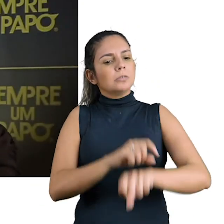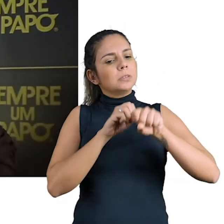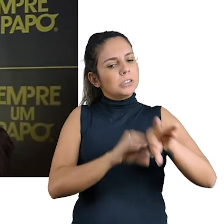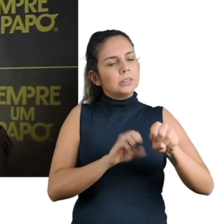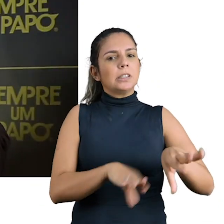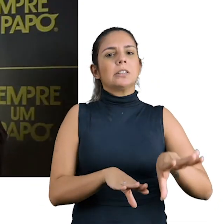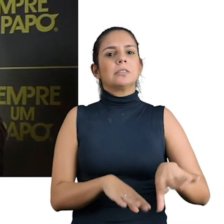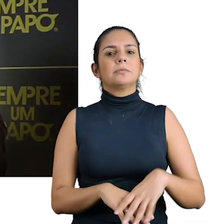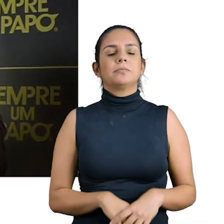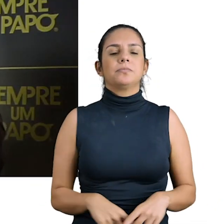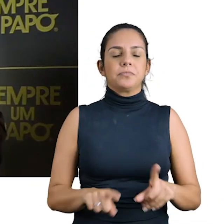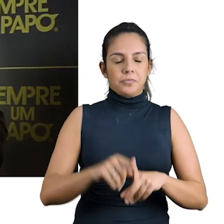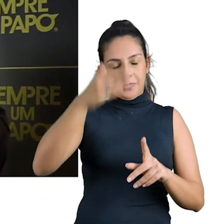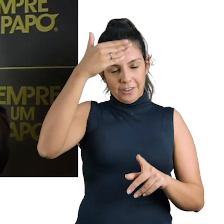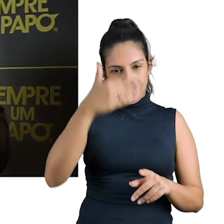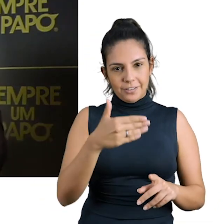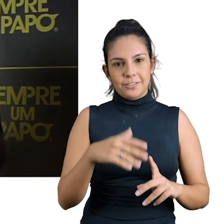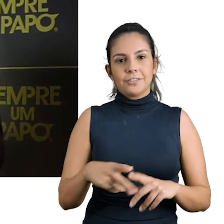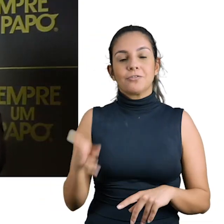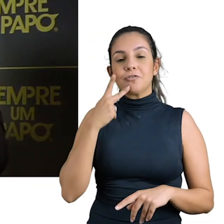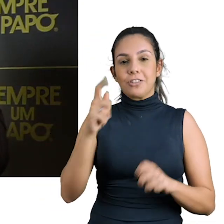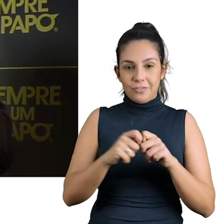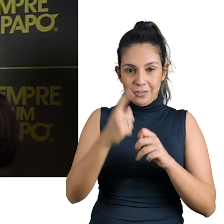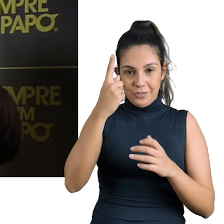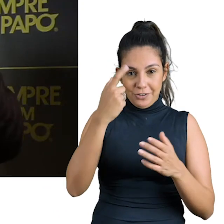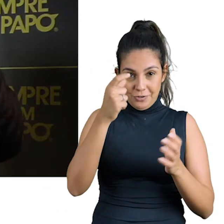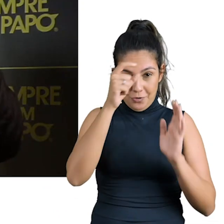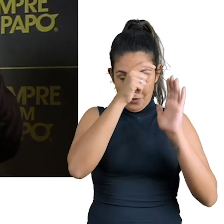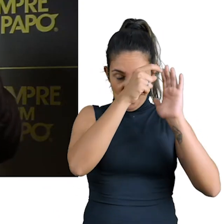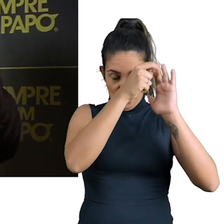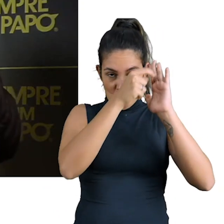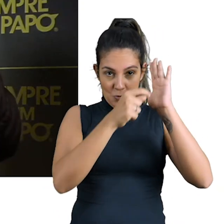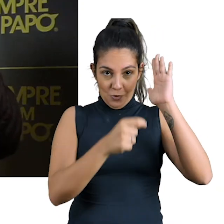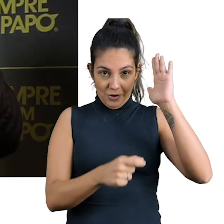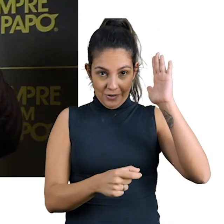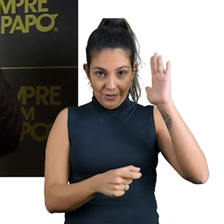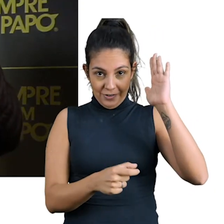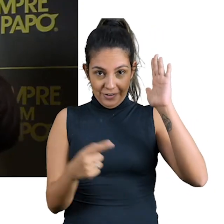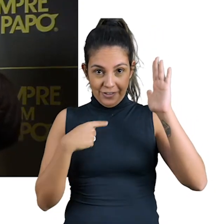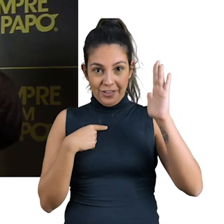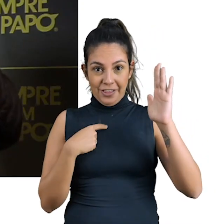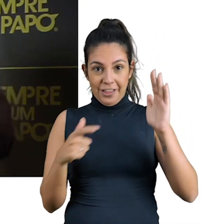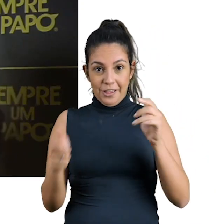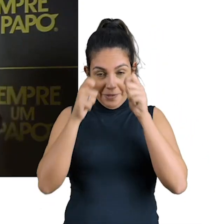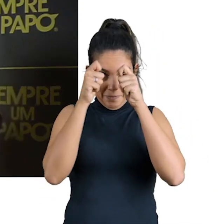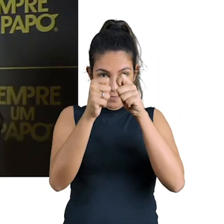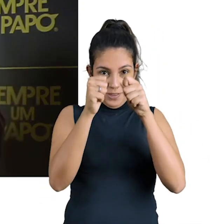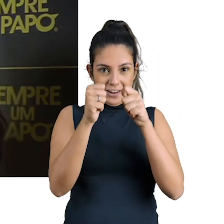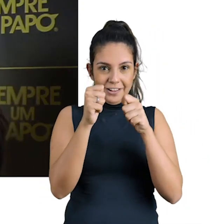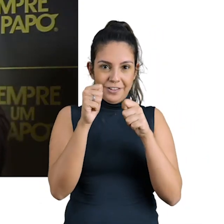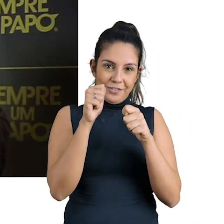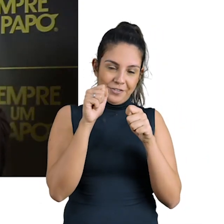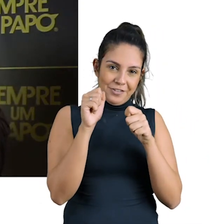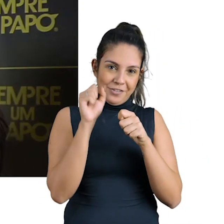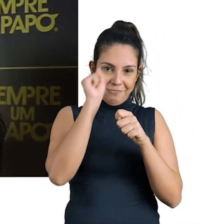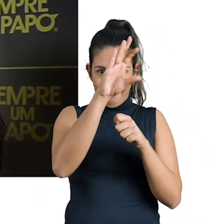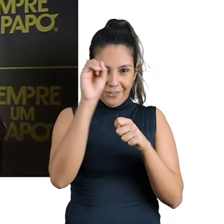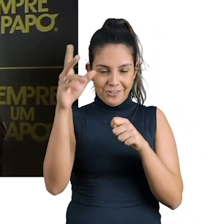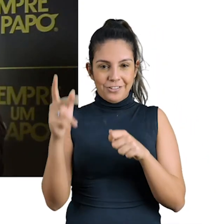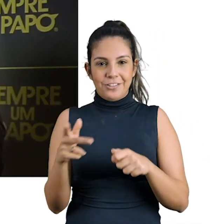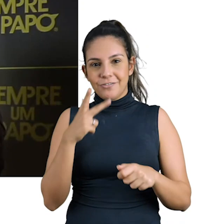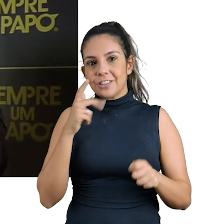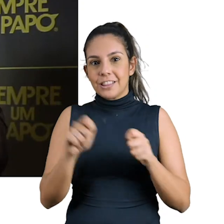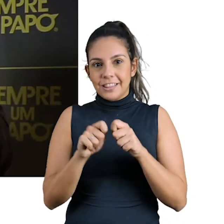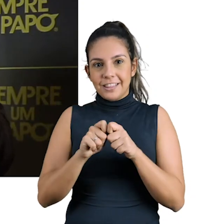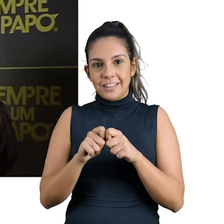E até do ponto de vista estético. Porque um dia ela fez uma coluna muito grande e de vez em quando eu printo as colunas e posto em outros